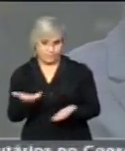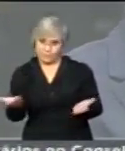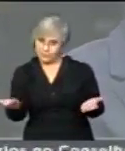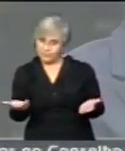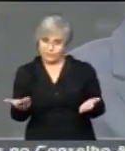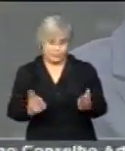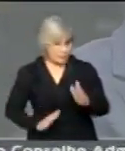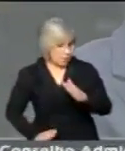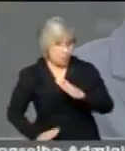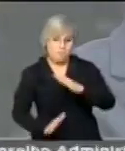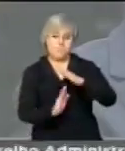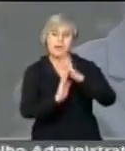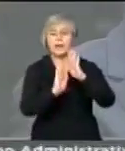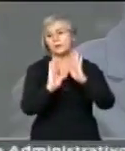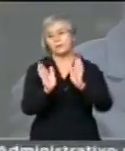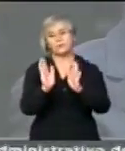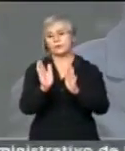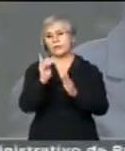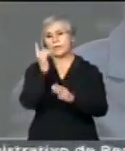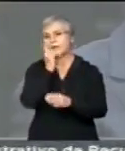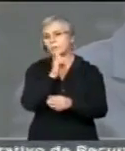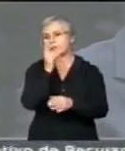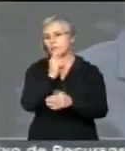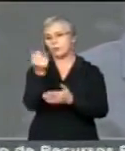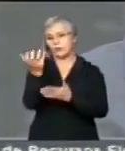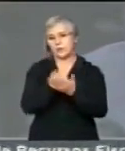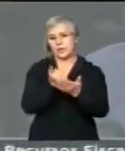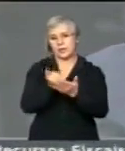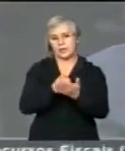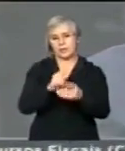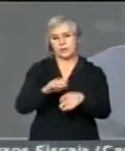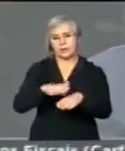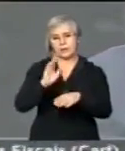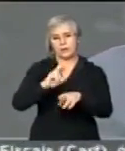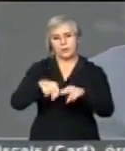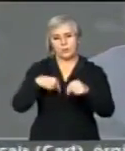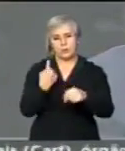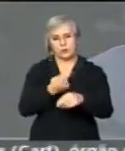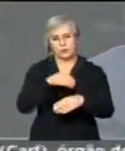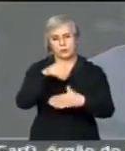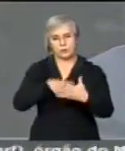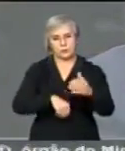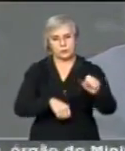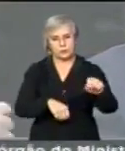máximo daquilo que poderia ser cobrado tributo, o PV vota sim.